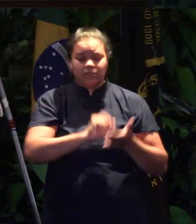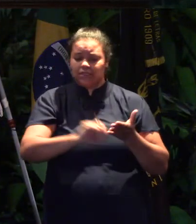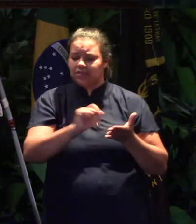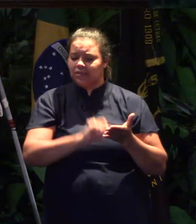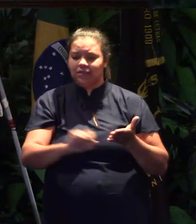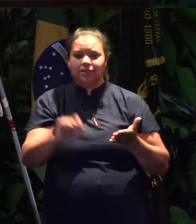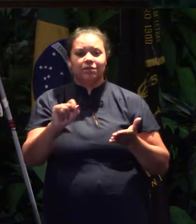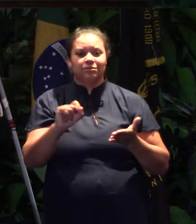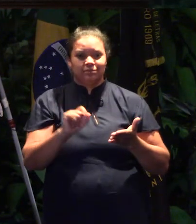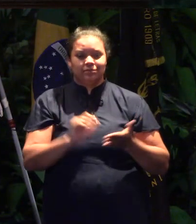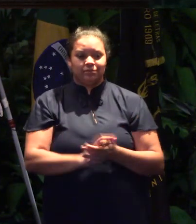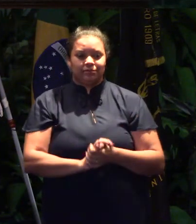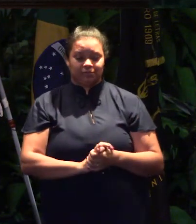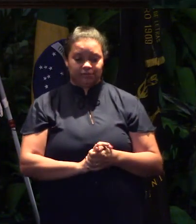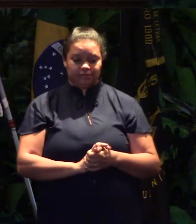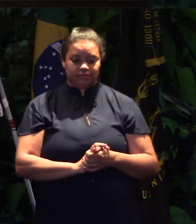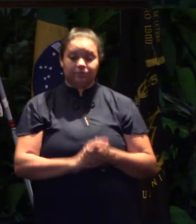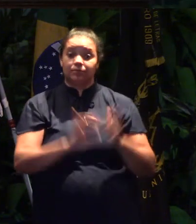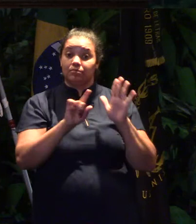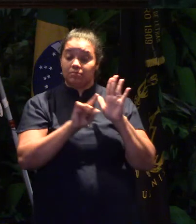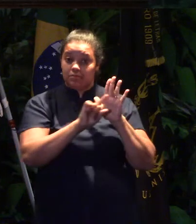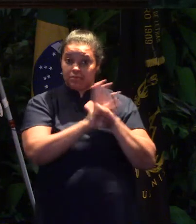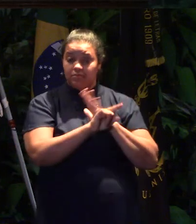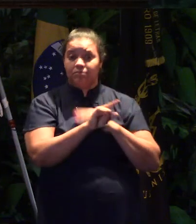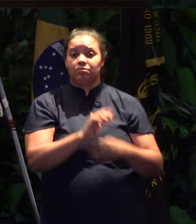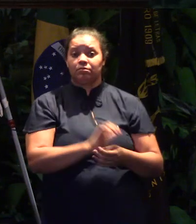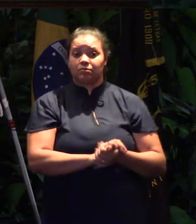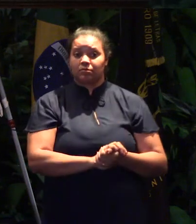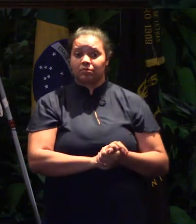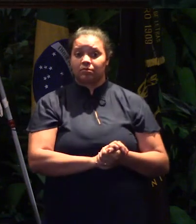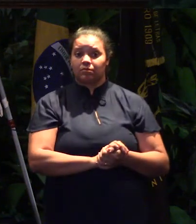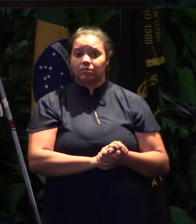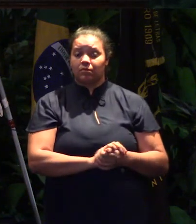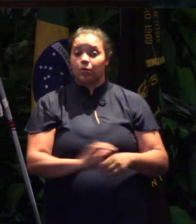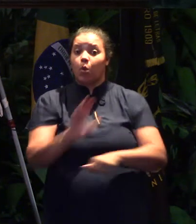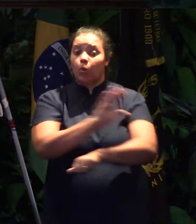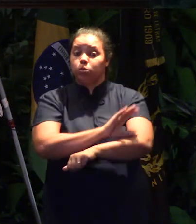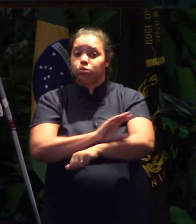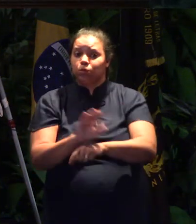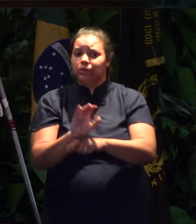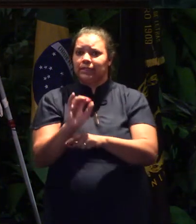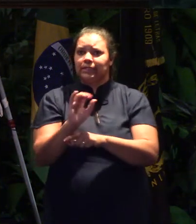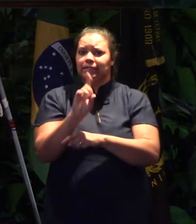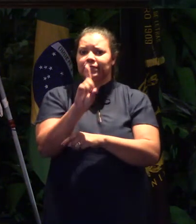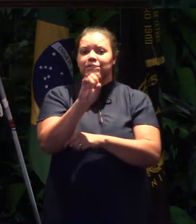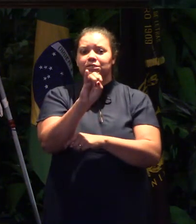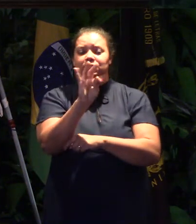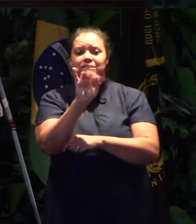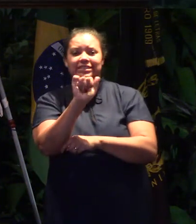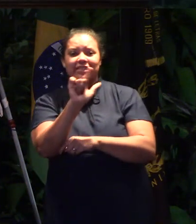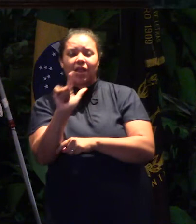é emocionante mesmo. Mas a minha pergunta aqui, Flávio, é porque você falou em cultura digital. E eu fiquei pensando, será que a gente vai